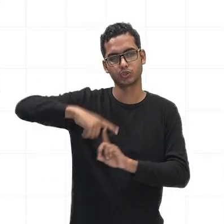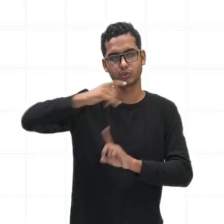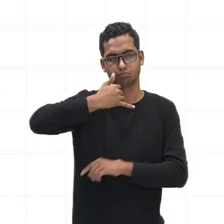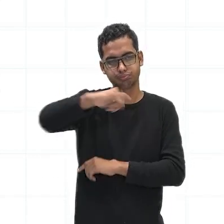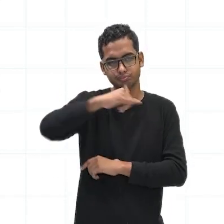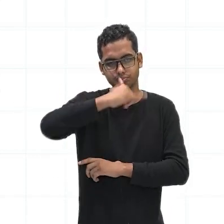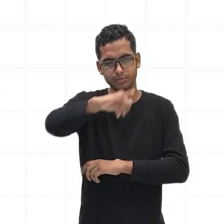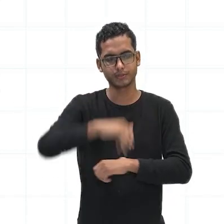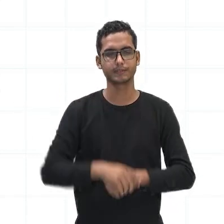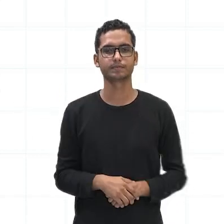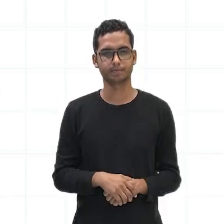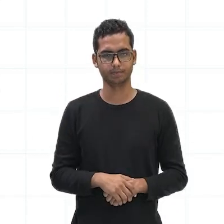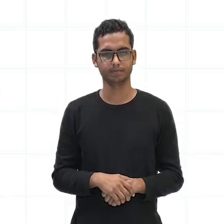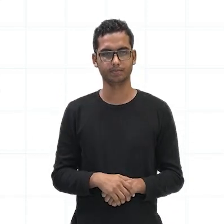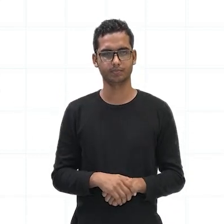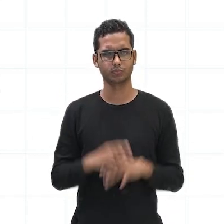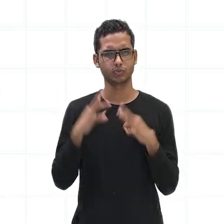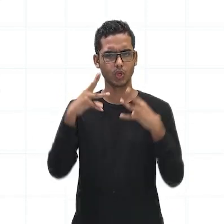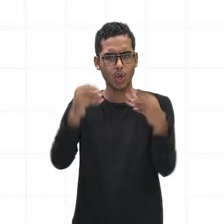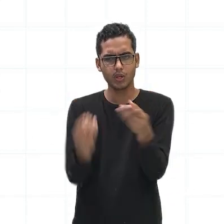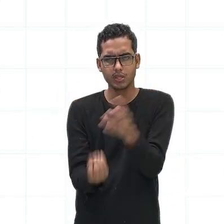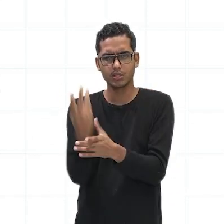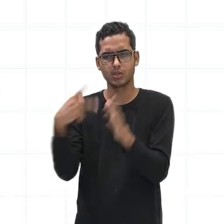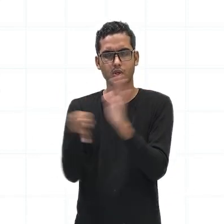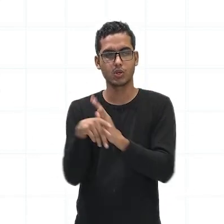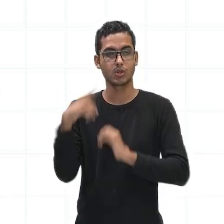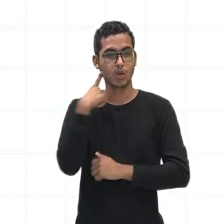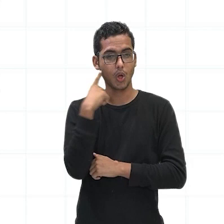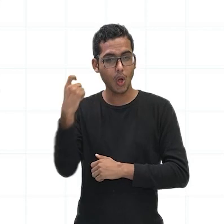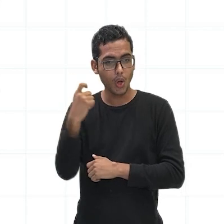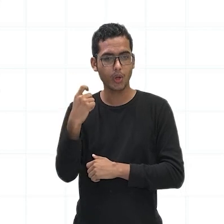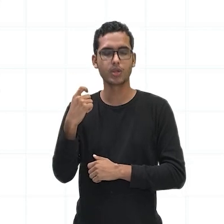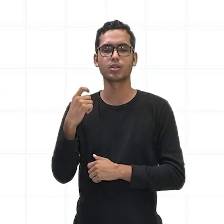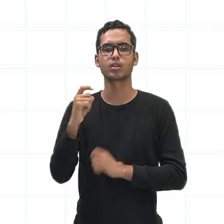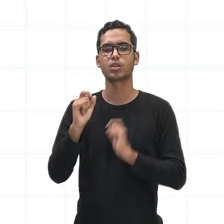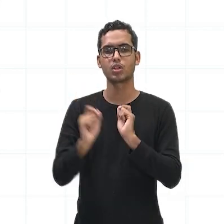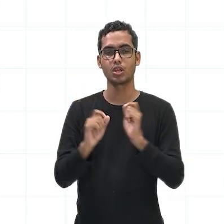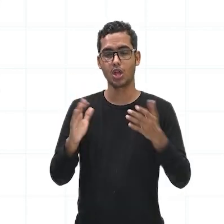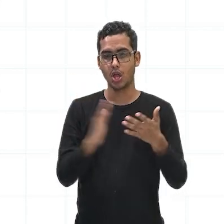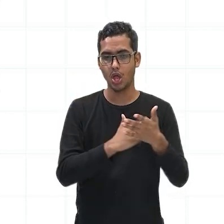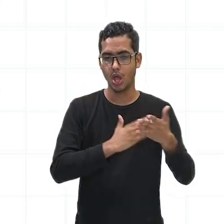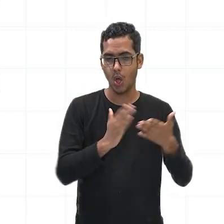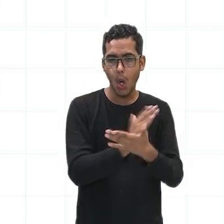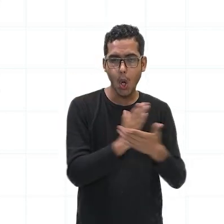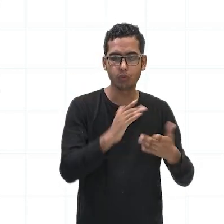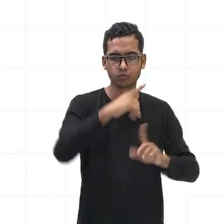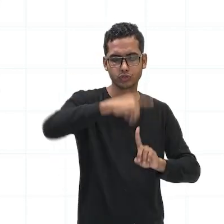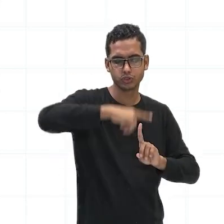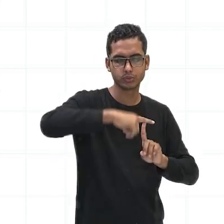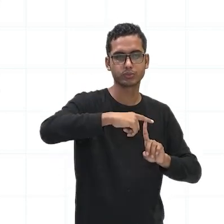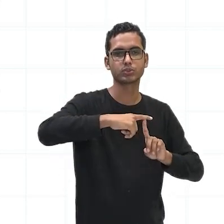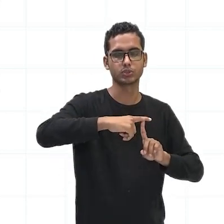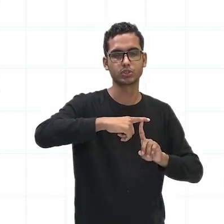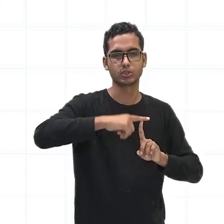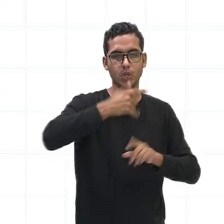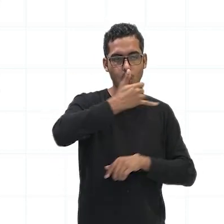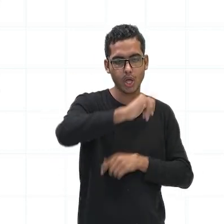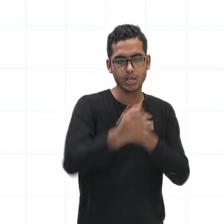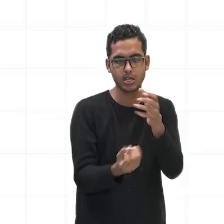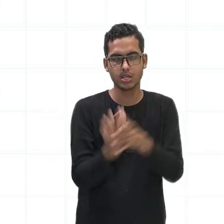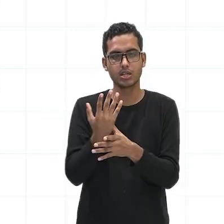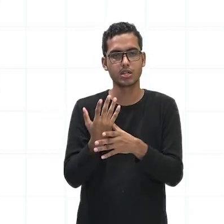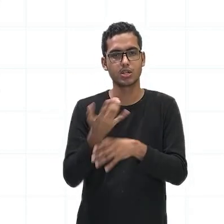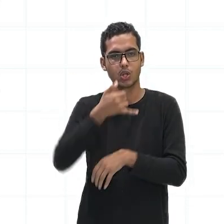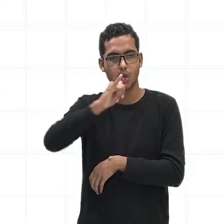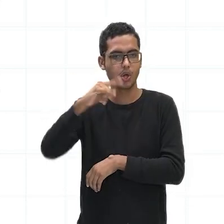energia. Todas as coisas que produzem sons estão transformando algum tipo de energia em energia sonora. No exemplo, a